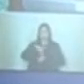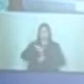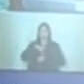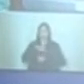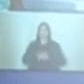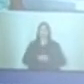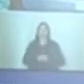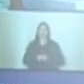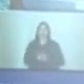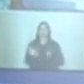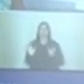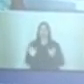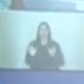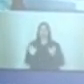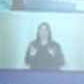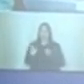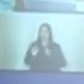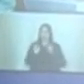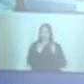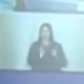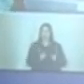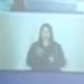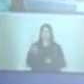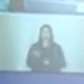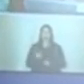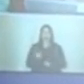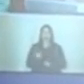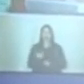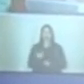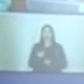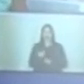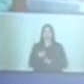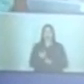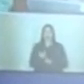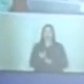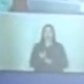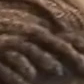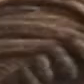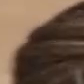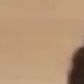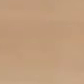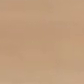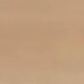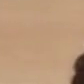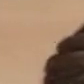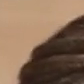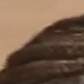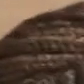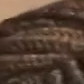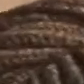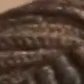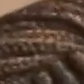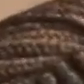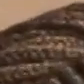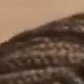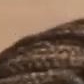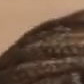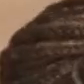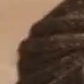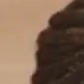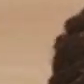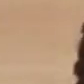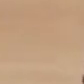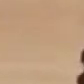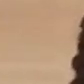projeto de lei que institui o Dia Municipal de Conscientização sobre a Maconha Medicinal foi tema de debate durante reunião plenária